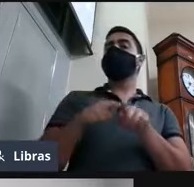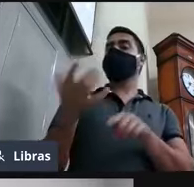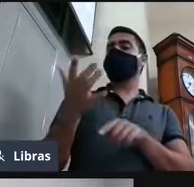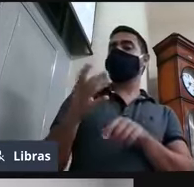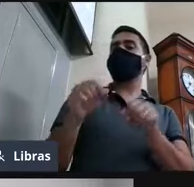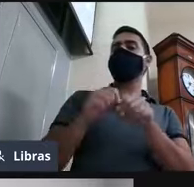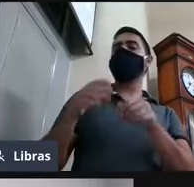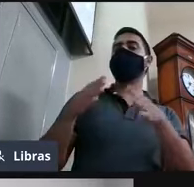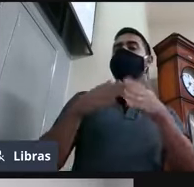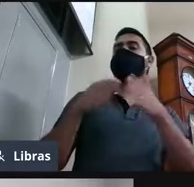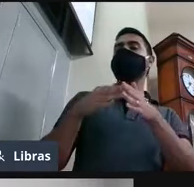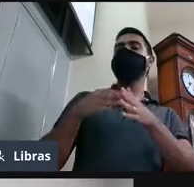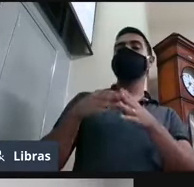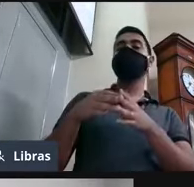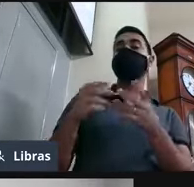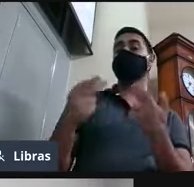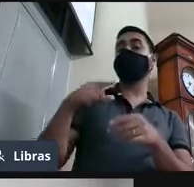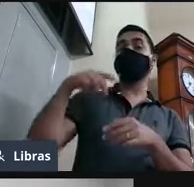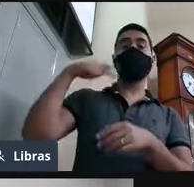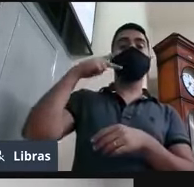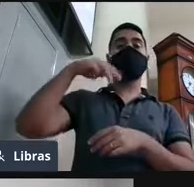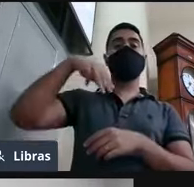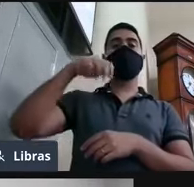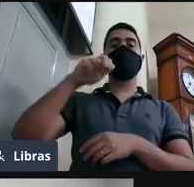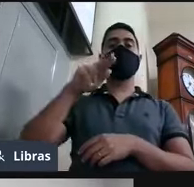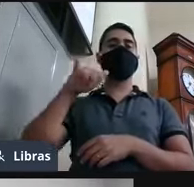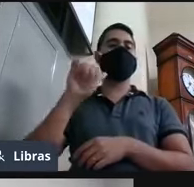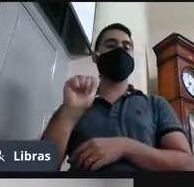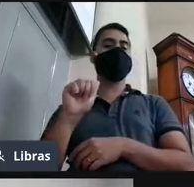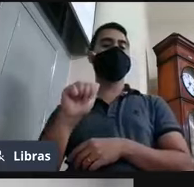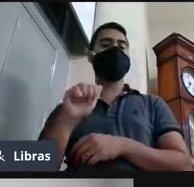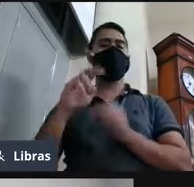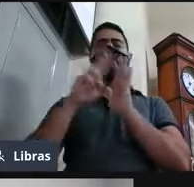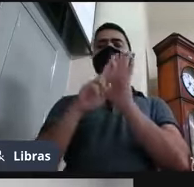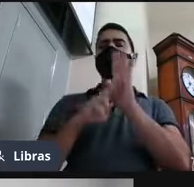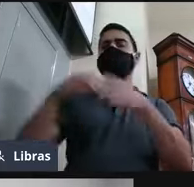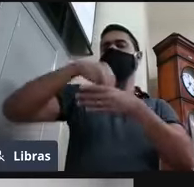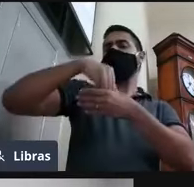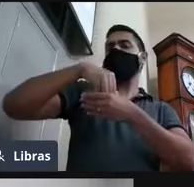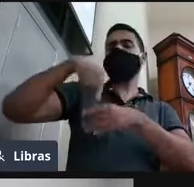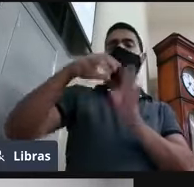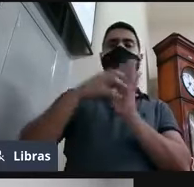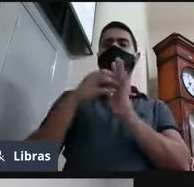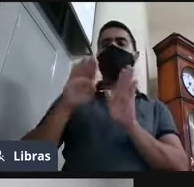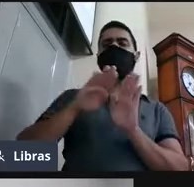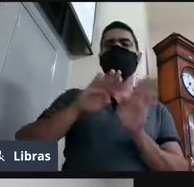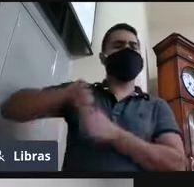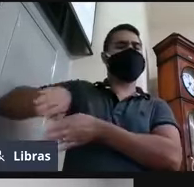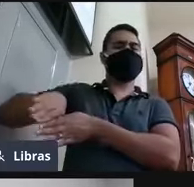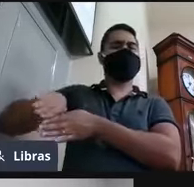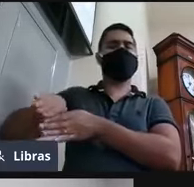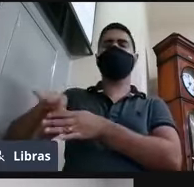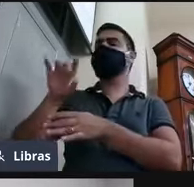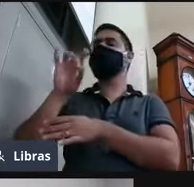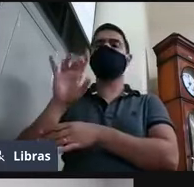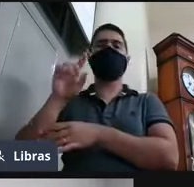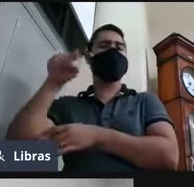pedido do Marquinhos, que o regimento interno, ele não pode ser, presidente, deixado de lado, e a gente